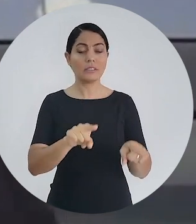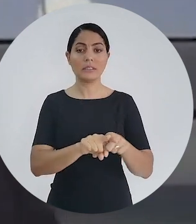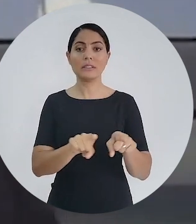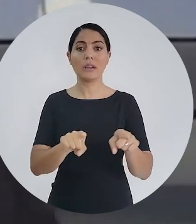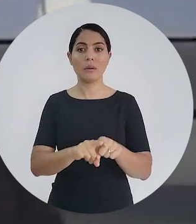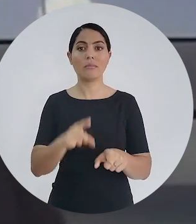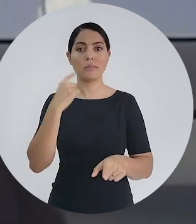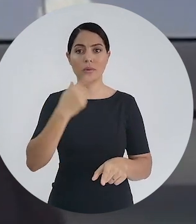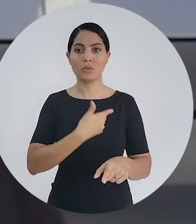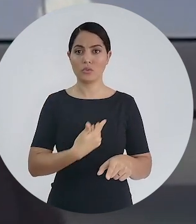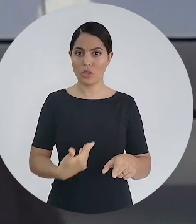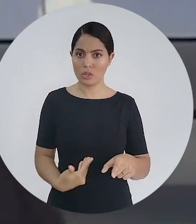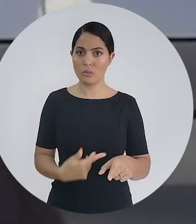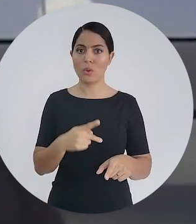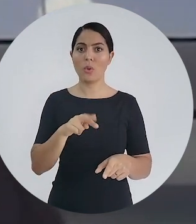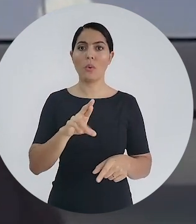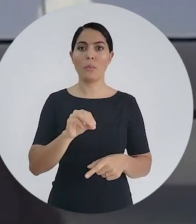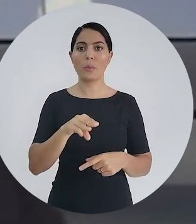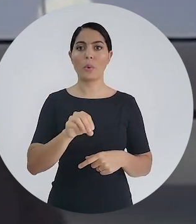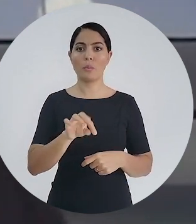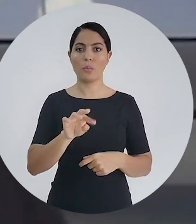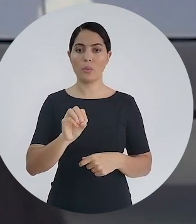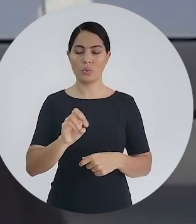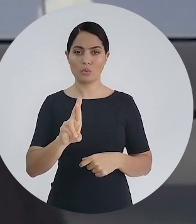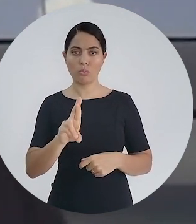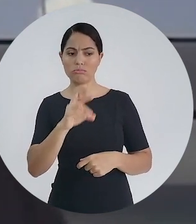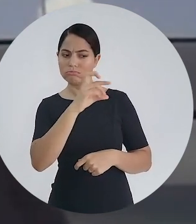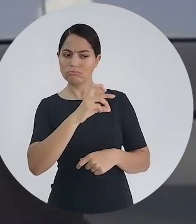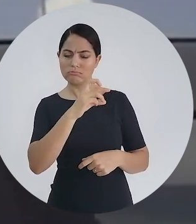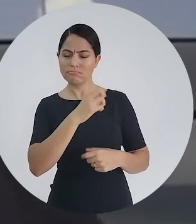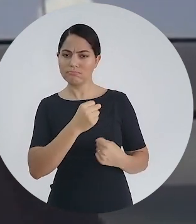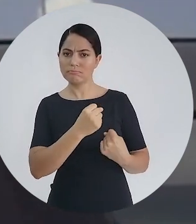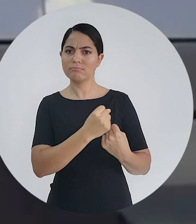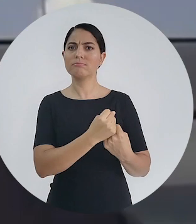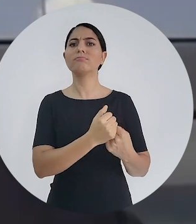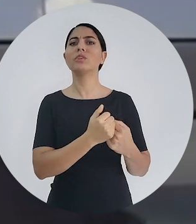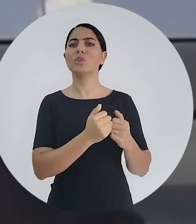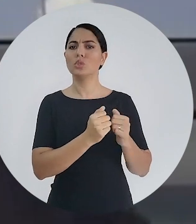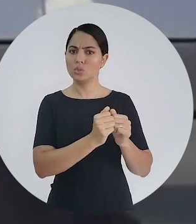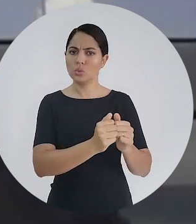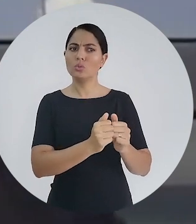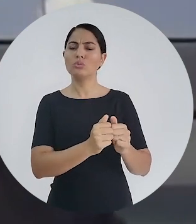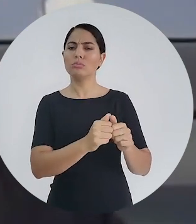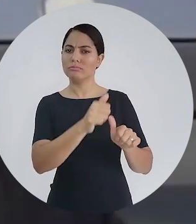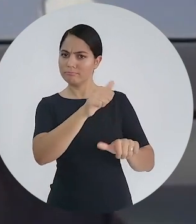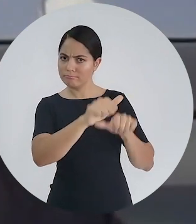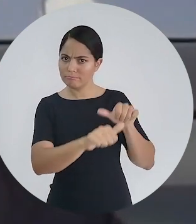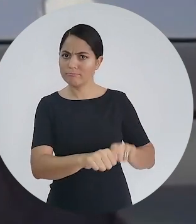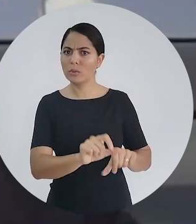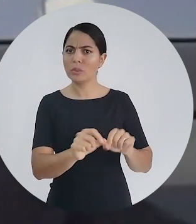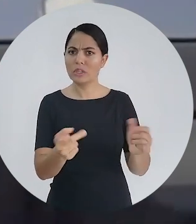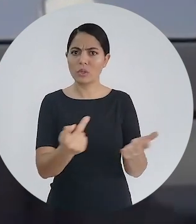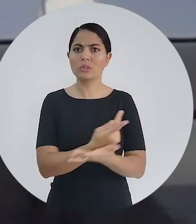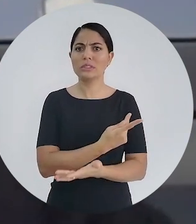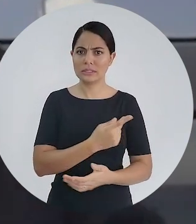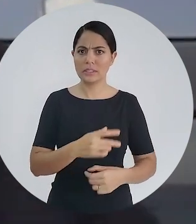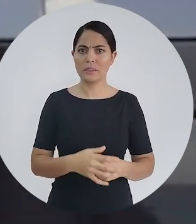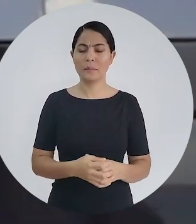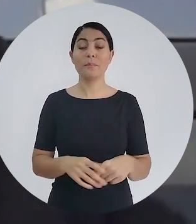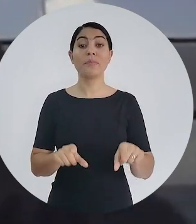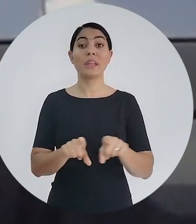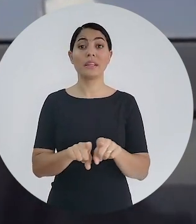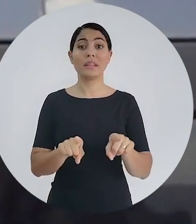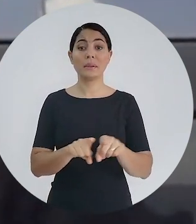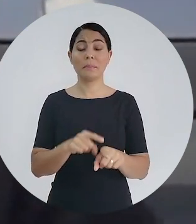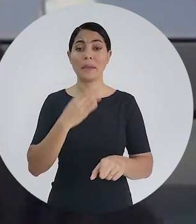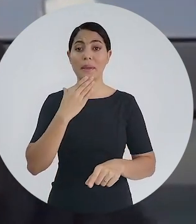acompanhar o caso. Nós conseguimos, no dia seguinte, já a concessão da liberdade, ou a concessão